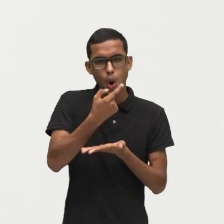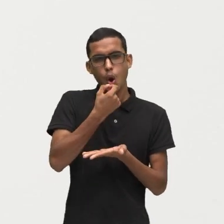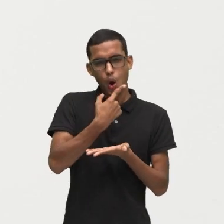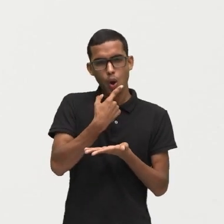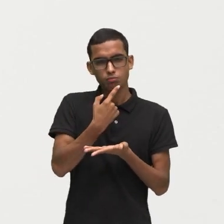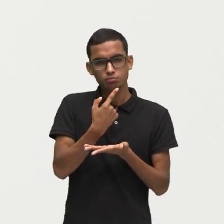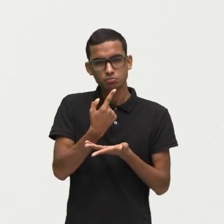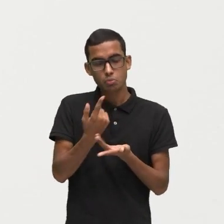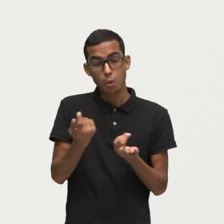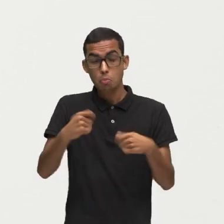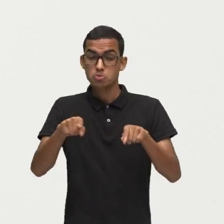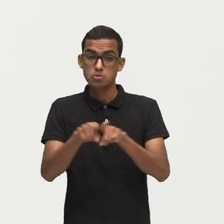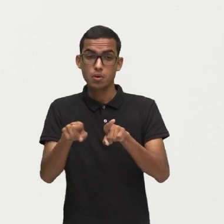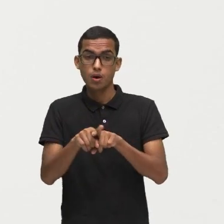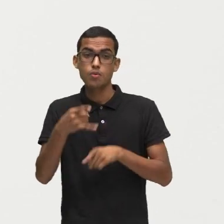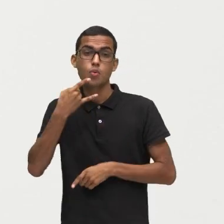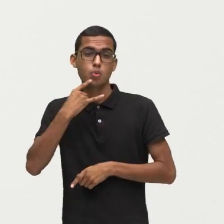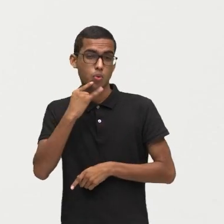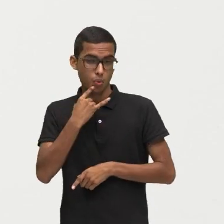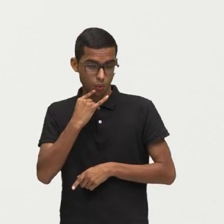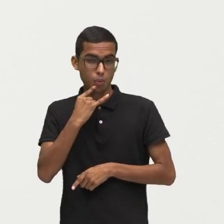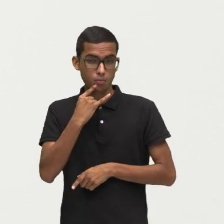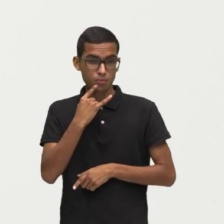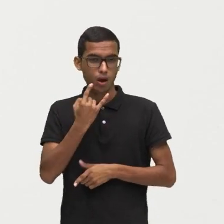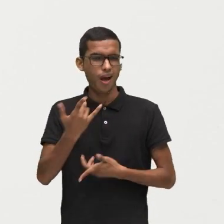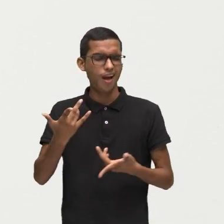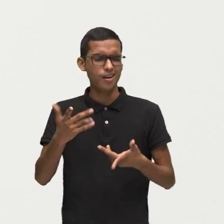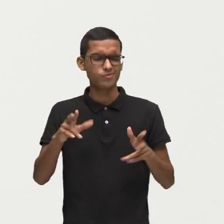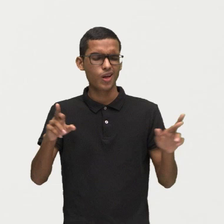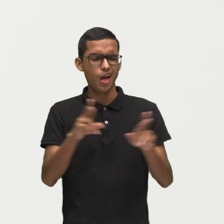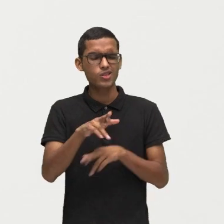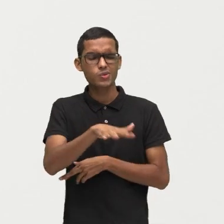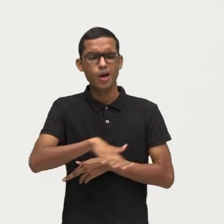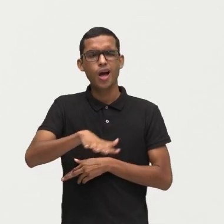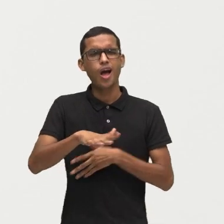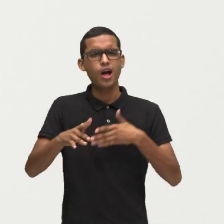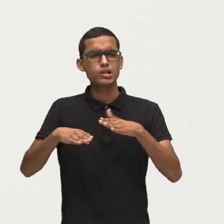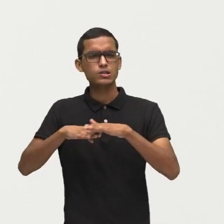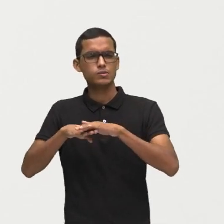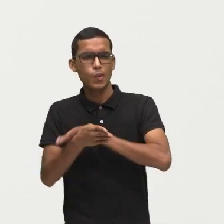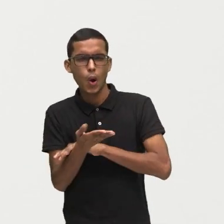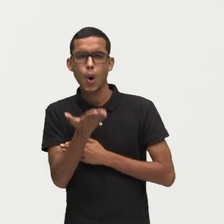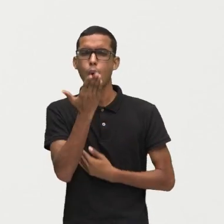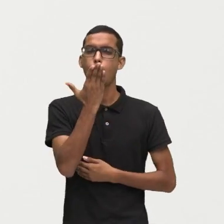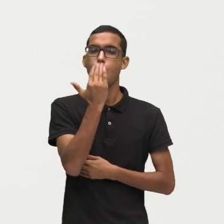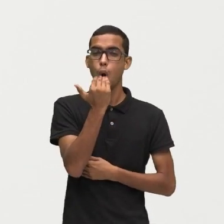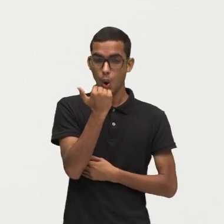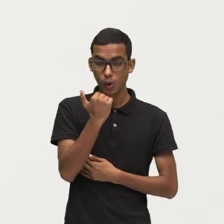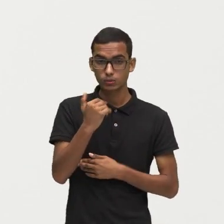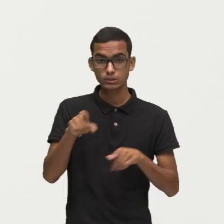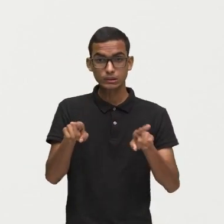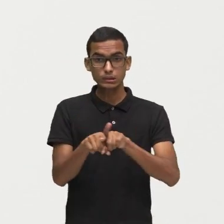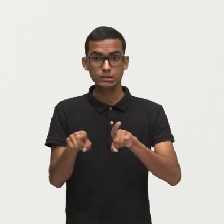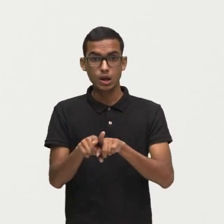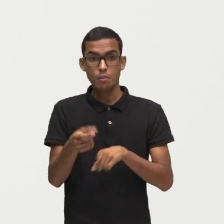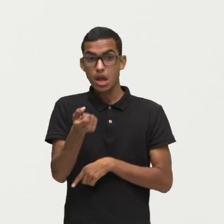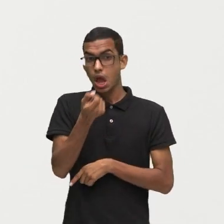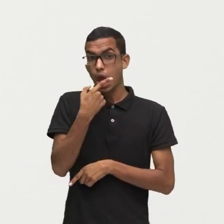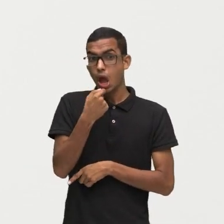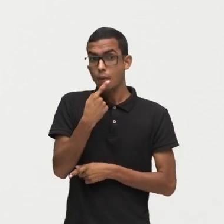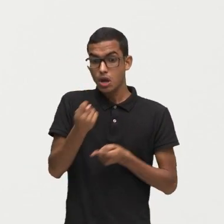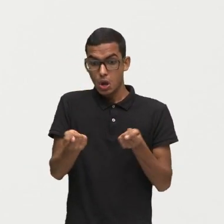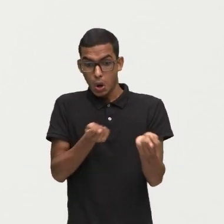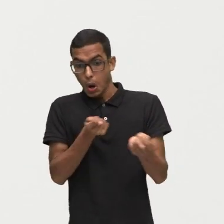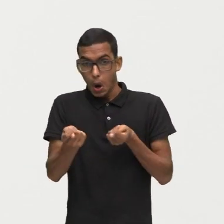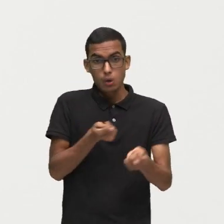do alcoolismo. Fatores mais relacionados a hábitos de alimentação ou uso descontrolado de